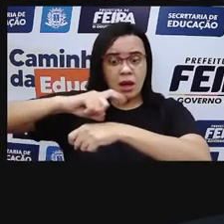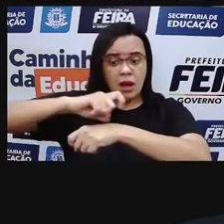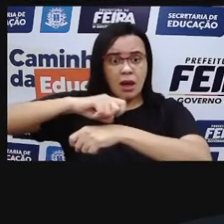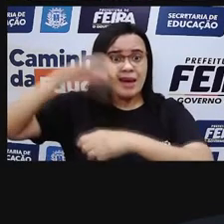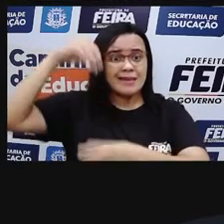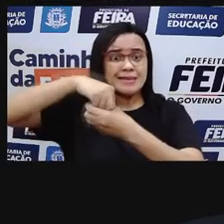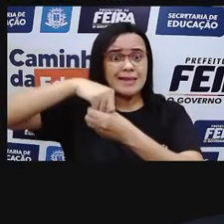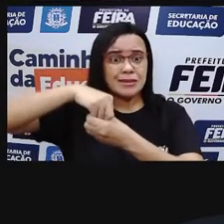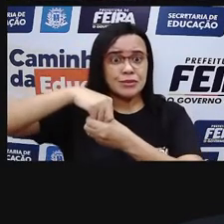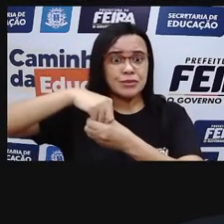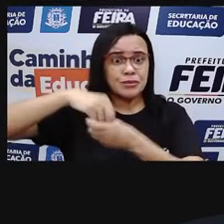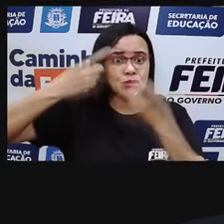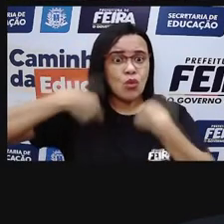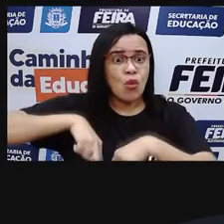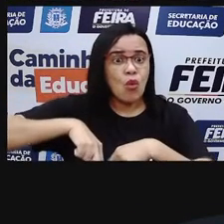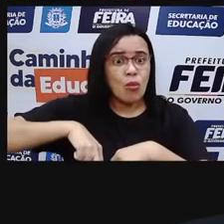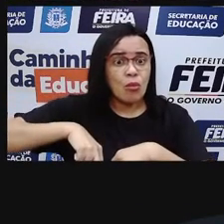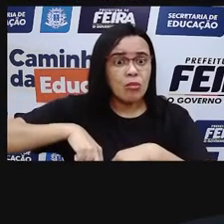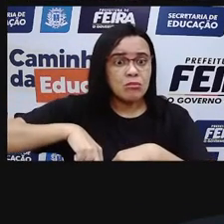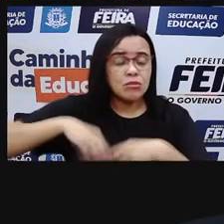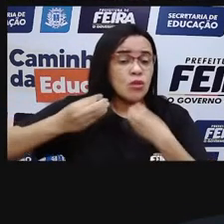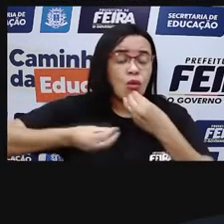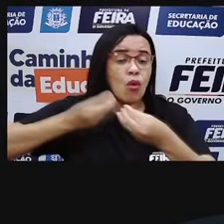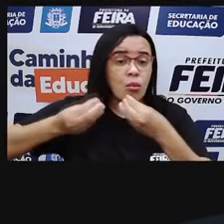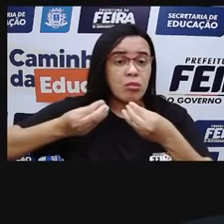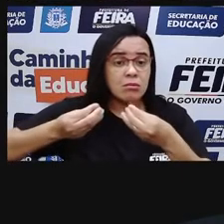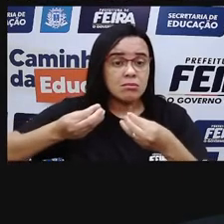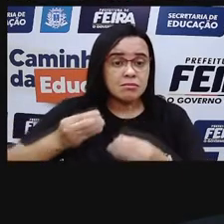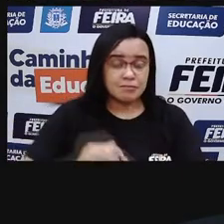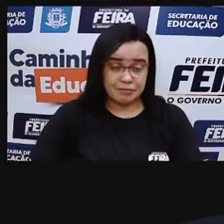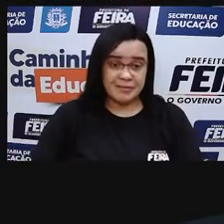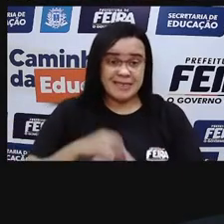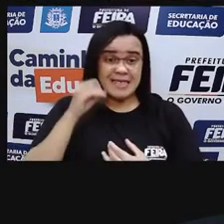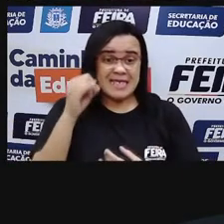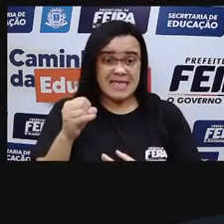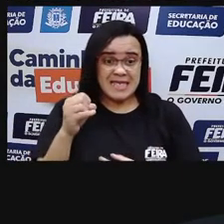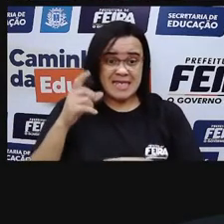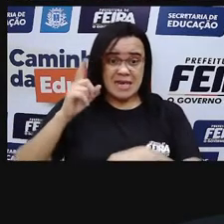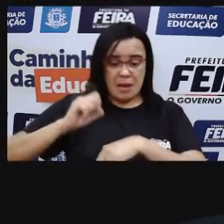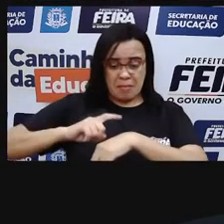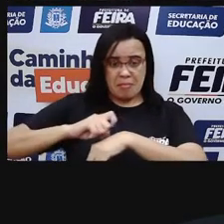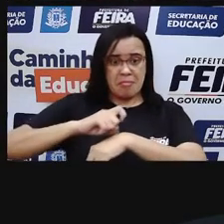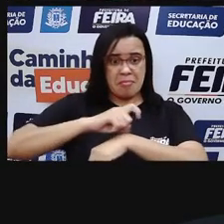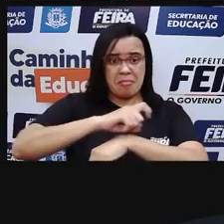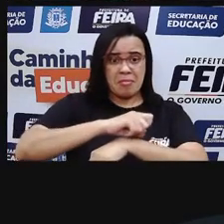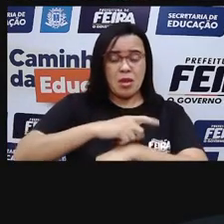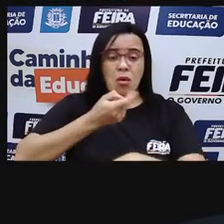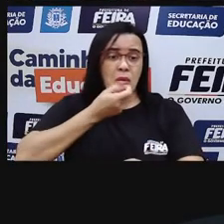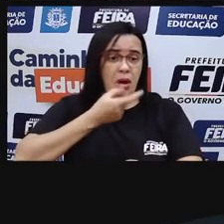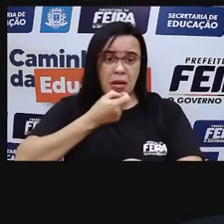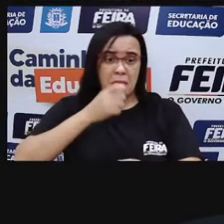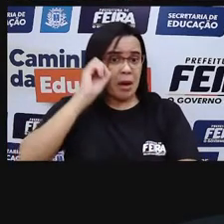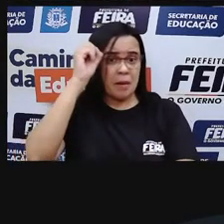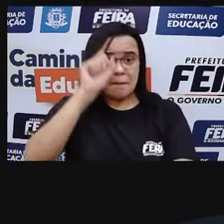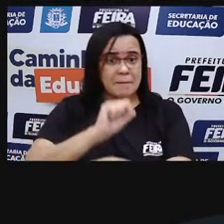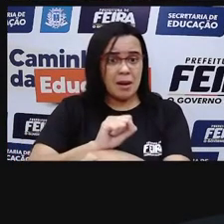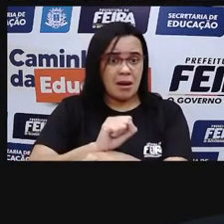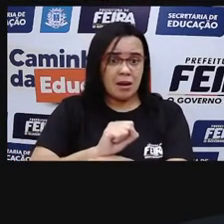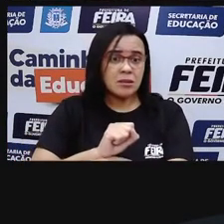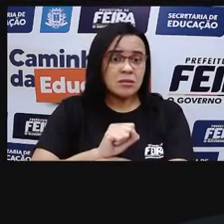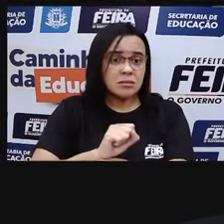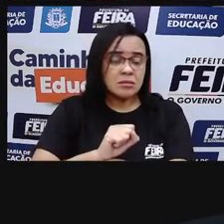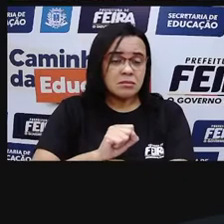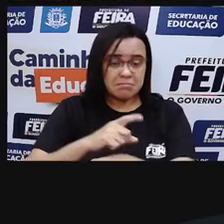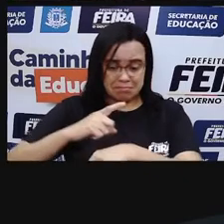o antibiótico, ele mata a bactéria, certo? Só que aí, Furostreco tomou o remédio, esse